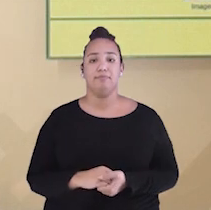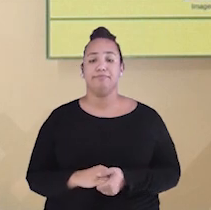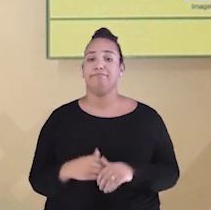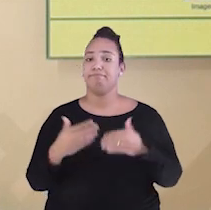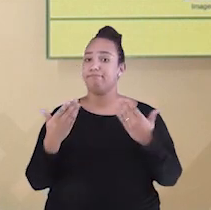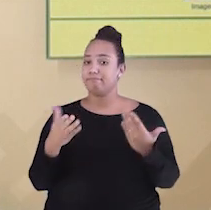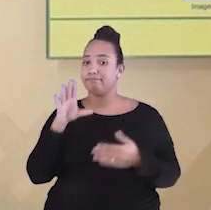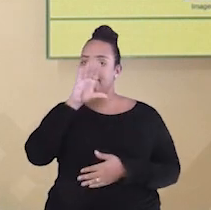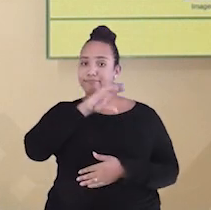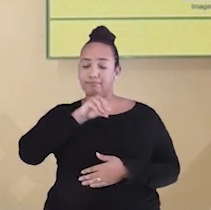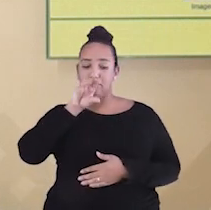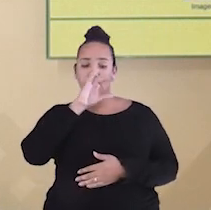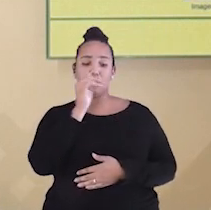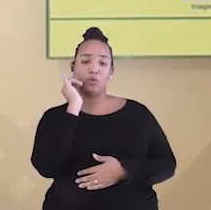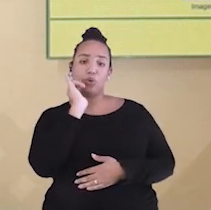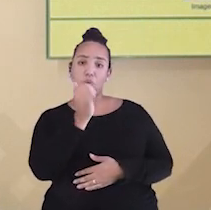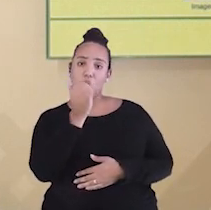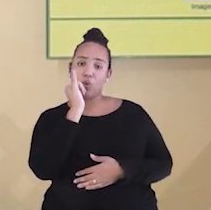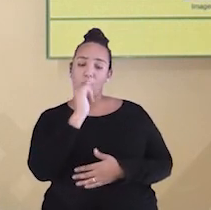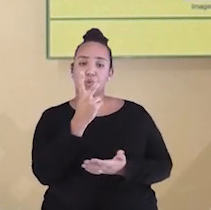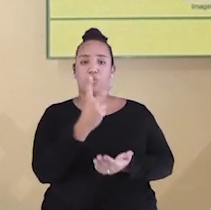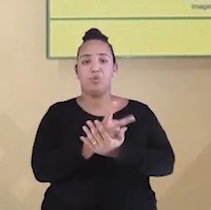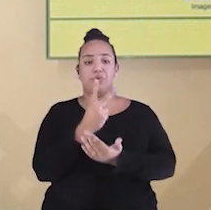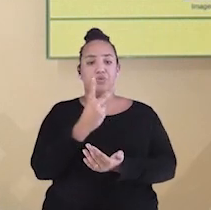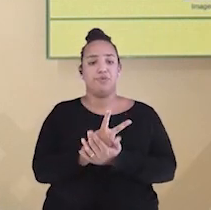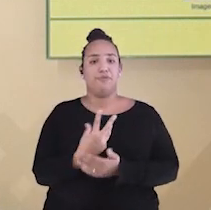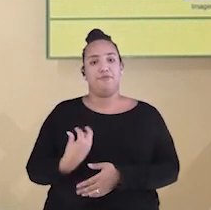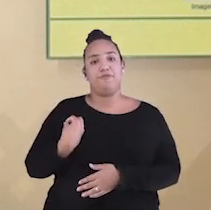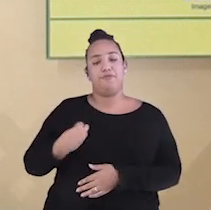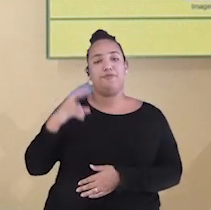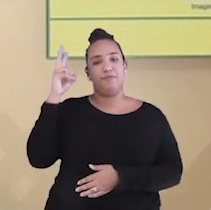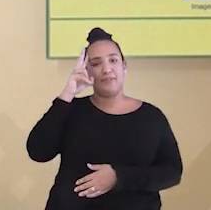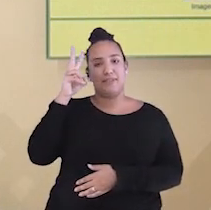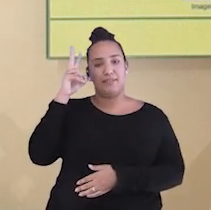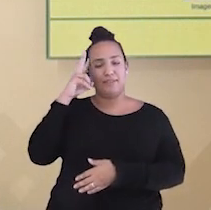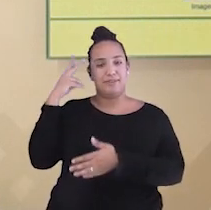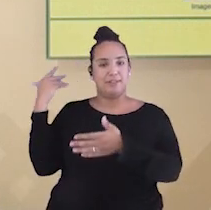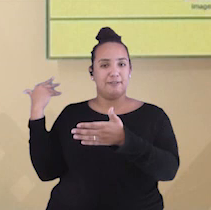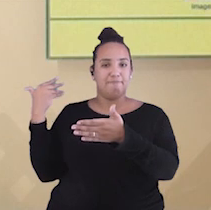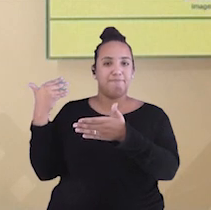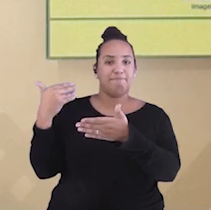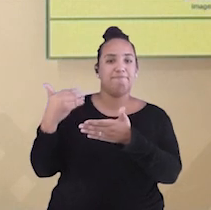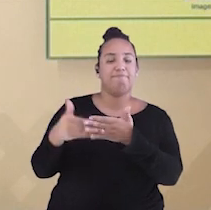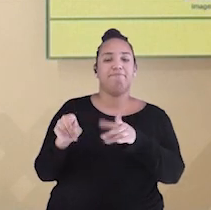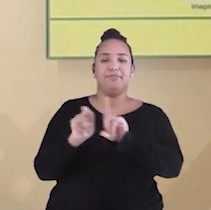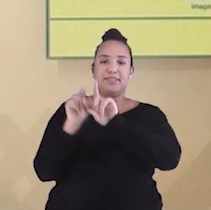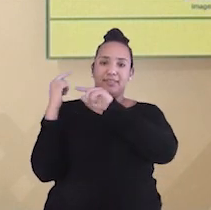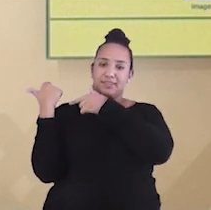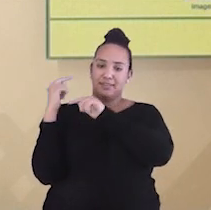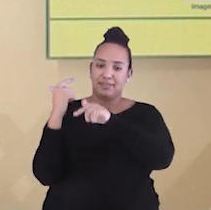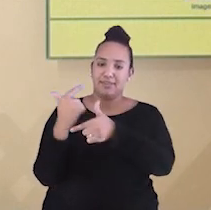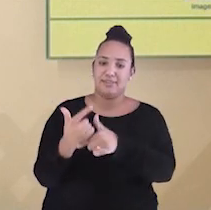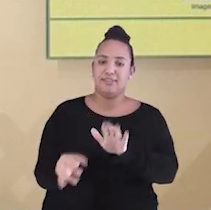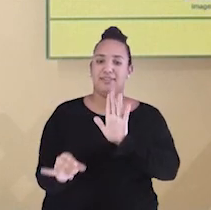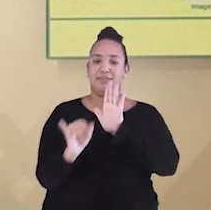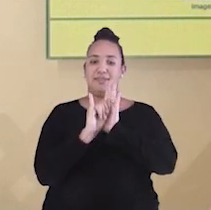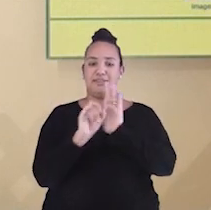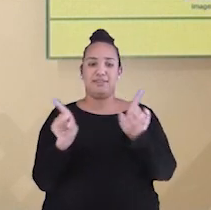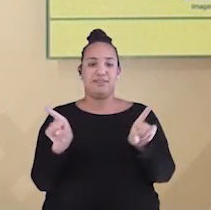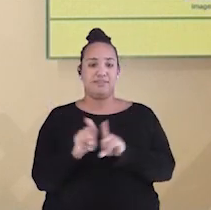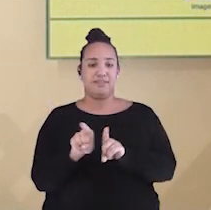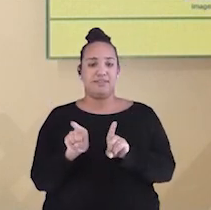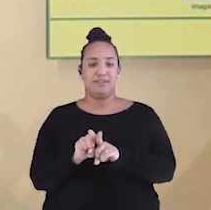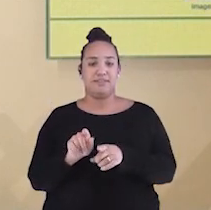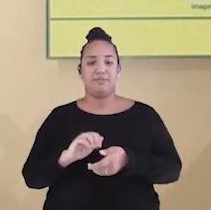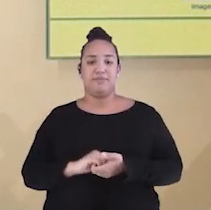da oralidade podem manter vivas as histórias de seus antepassados, suas tradições e identidades